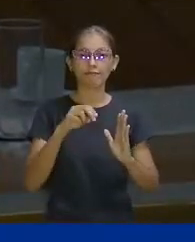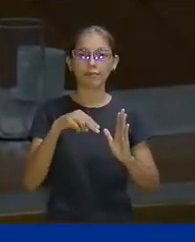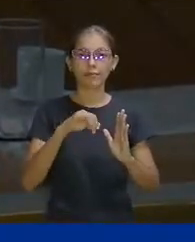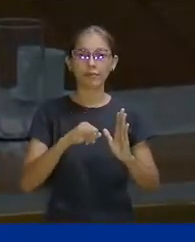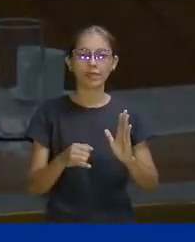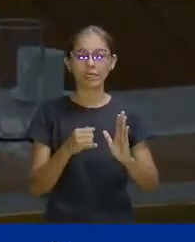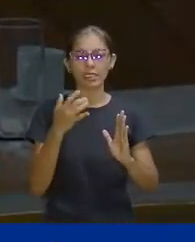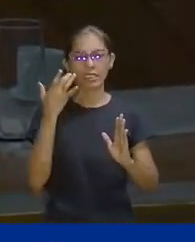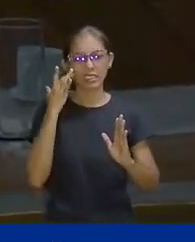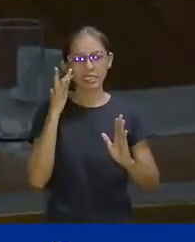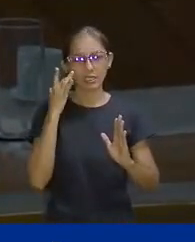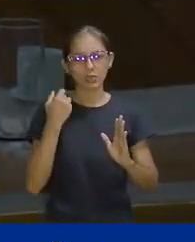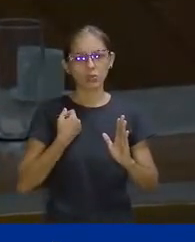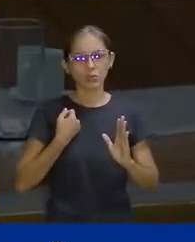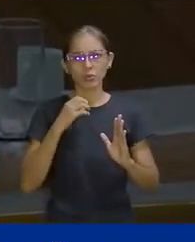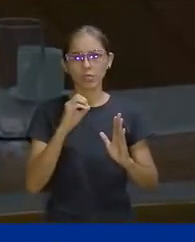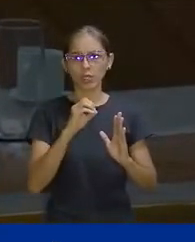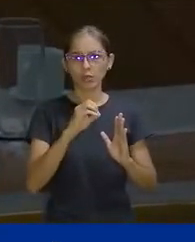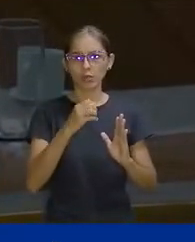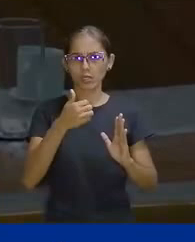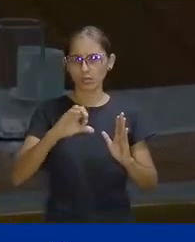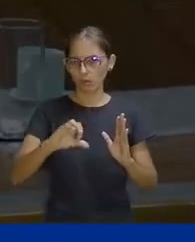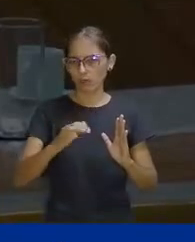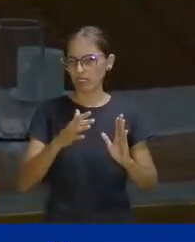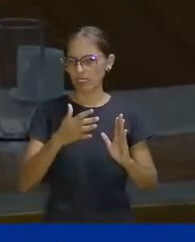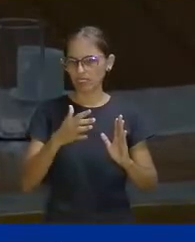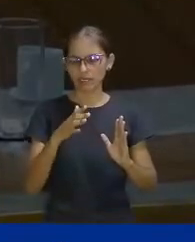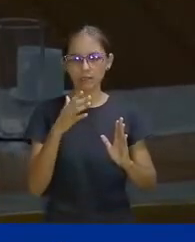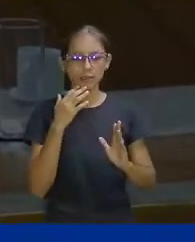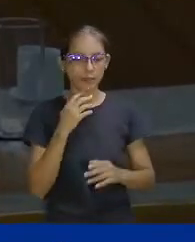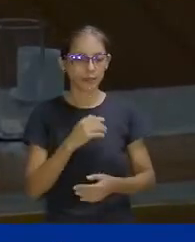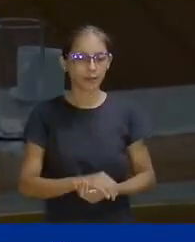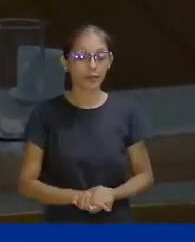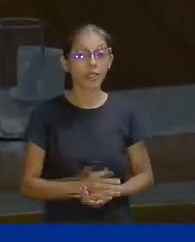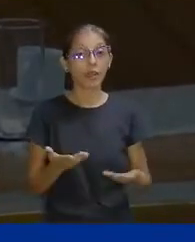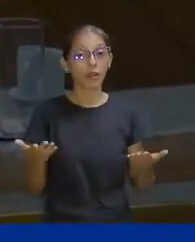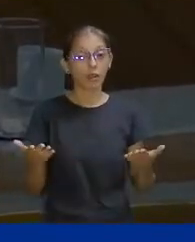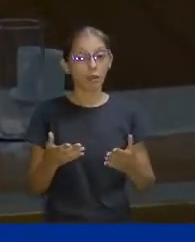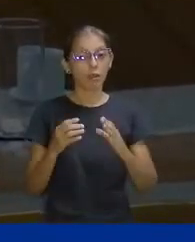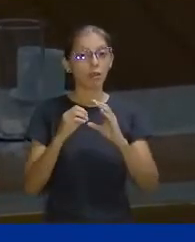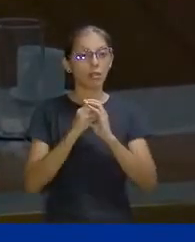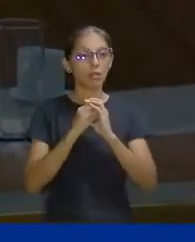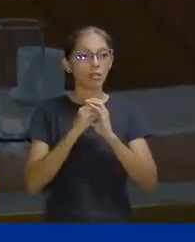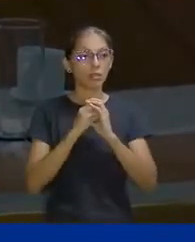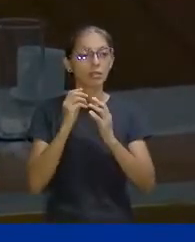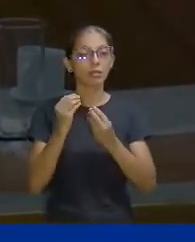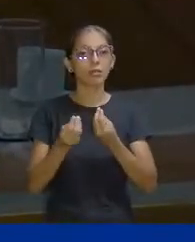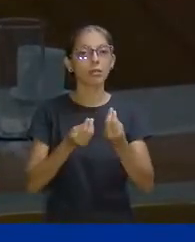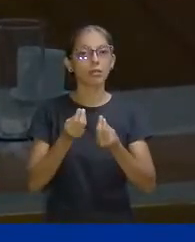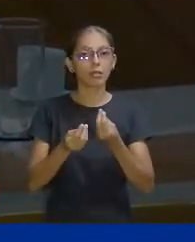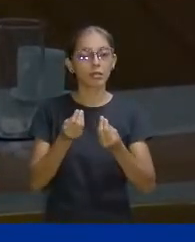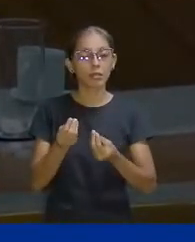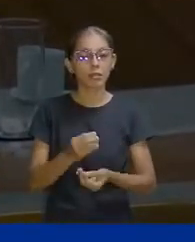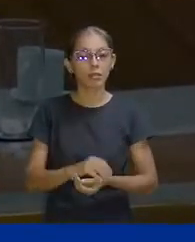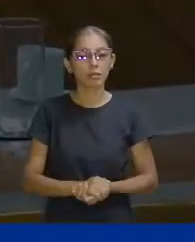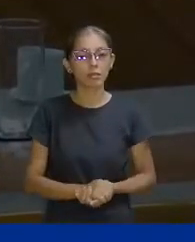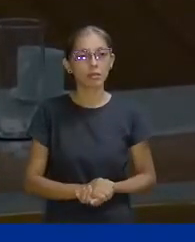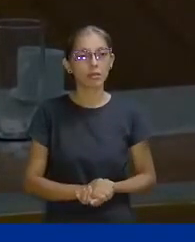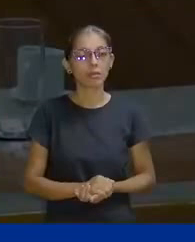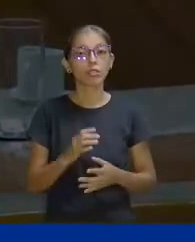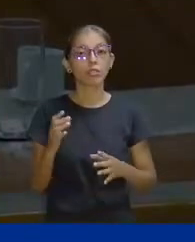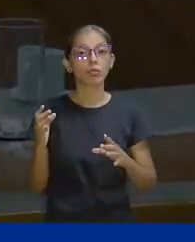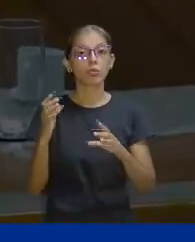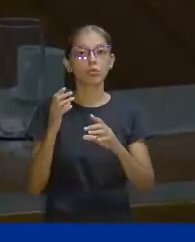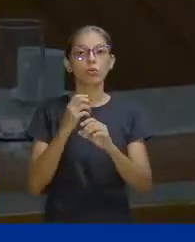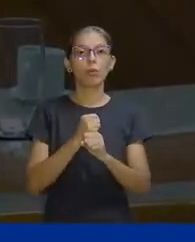é 019. A prática do TRE agora, nessa linha, exatamente vem